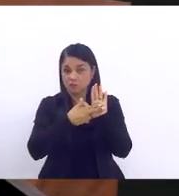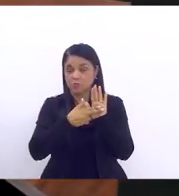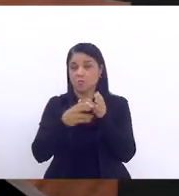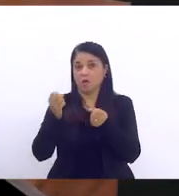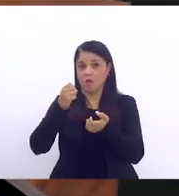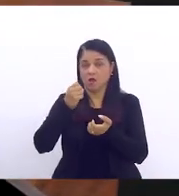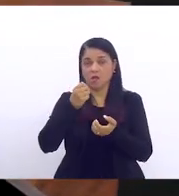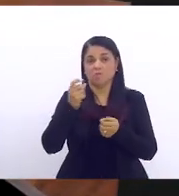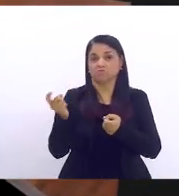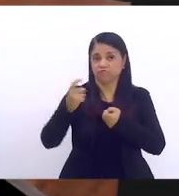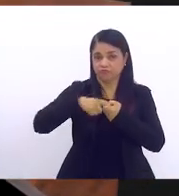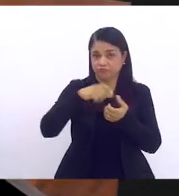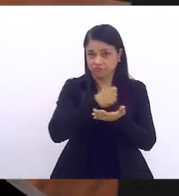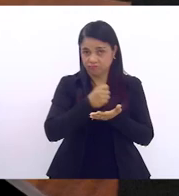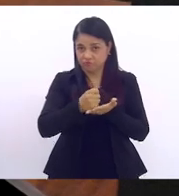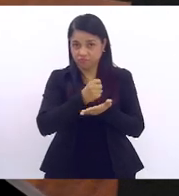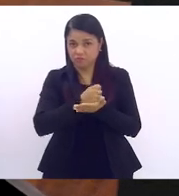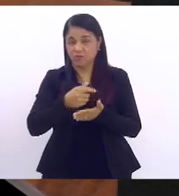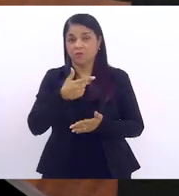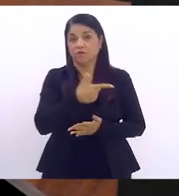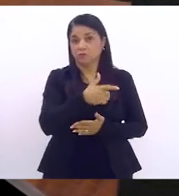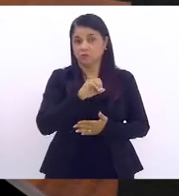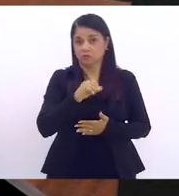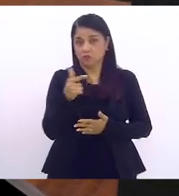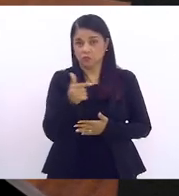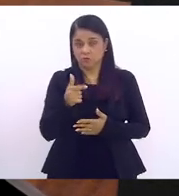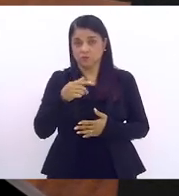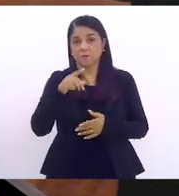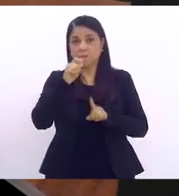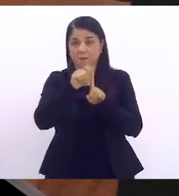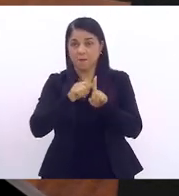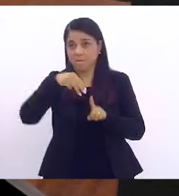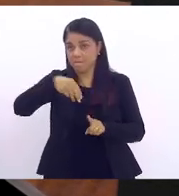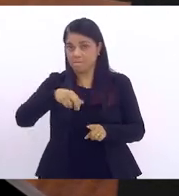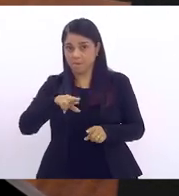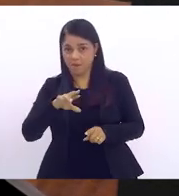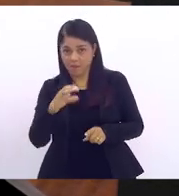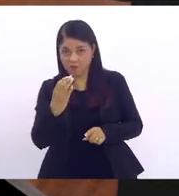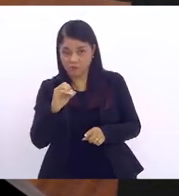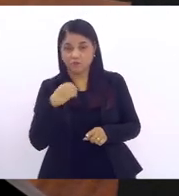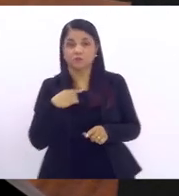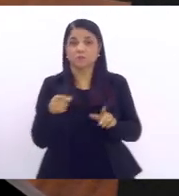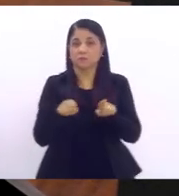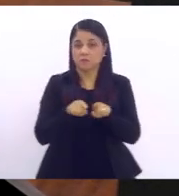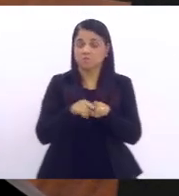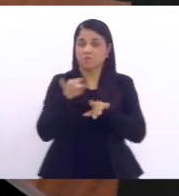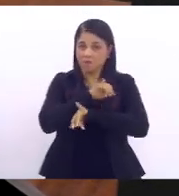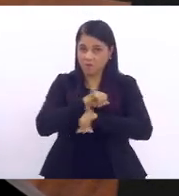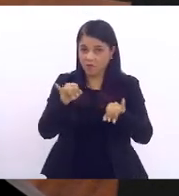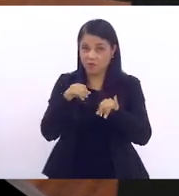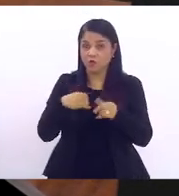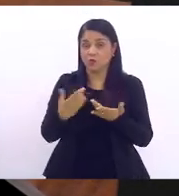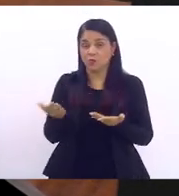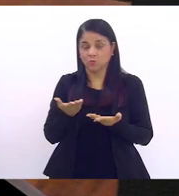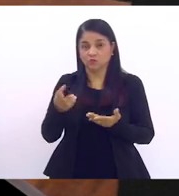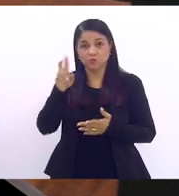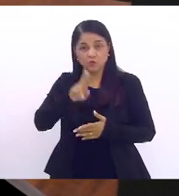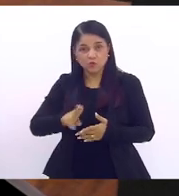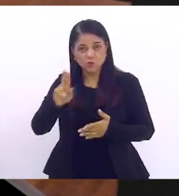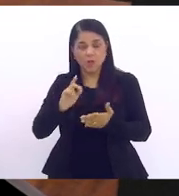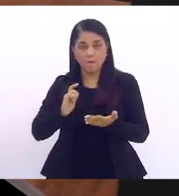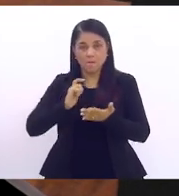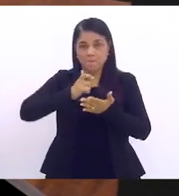22 no ano de 22 e e março gostaria de ressaltar também que hoje o usuário paga uma